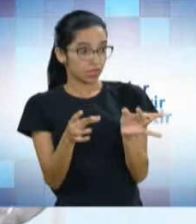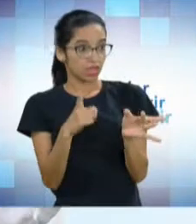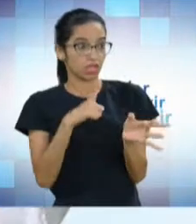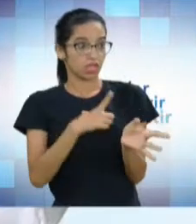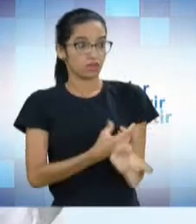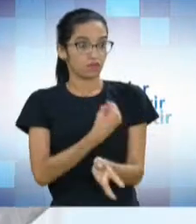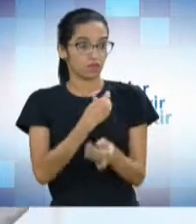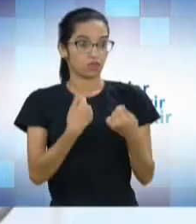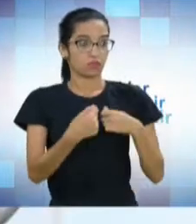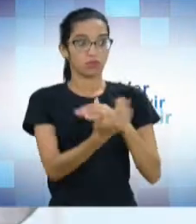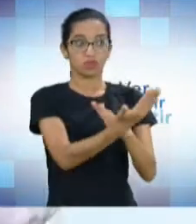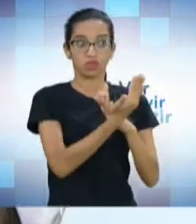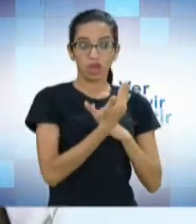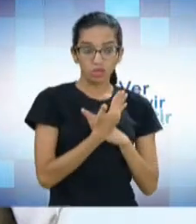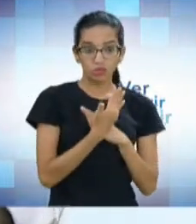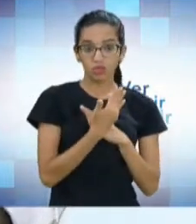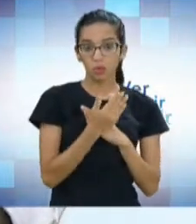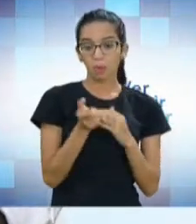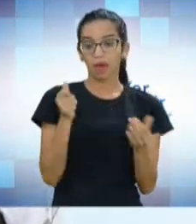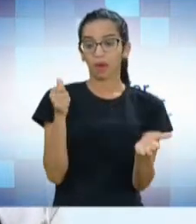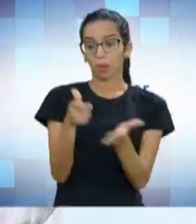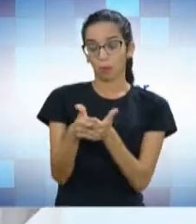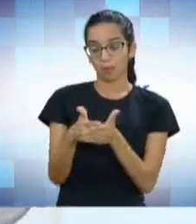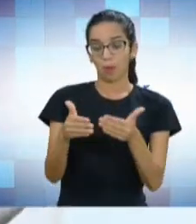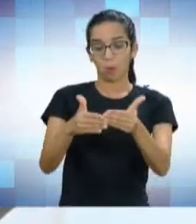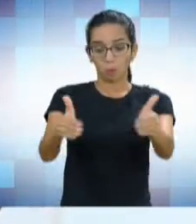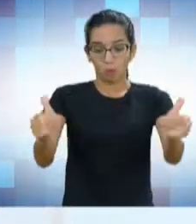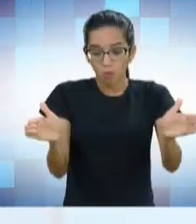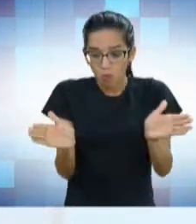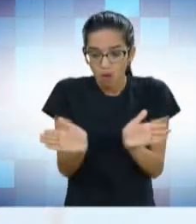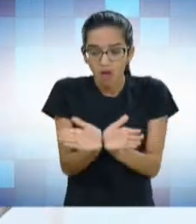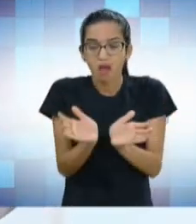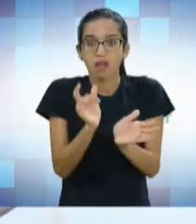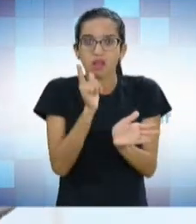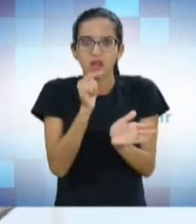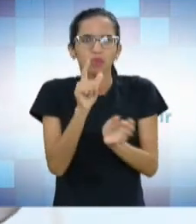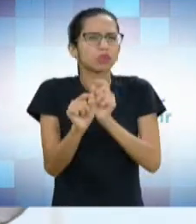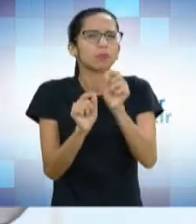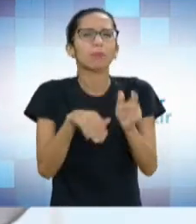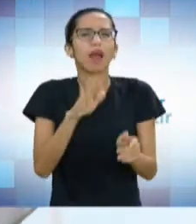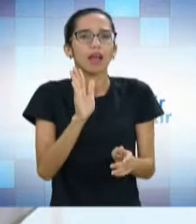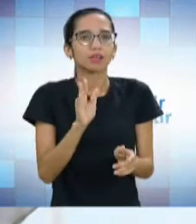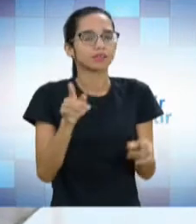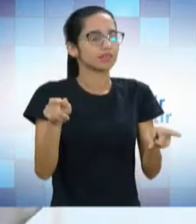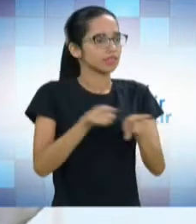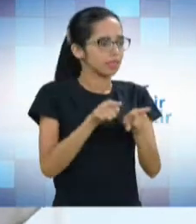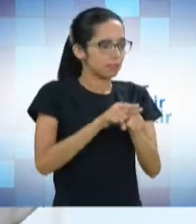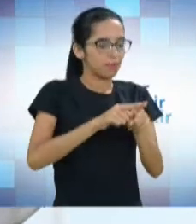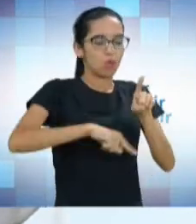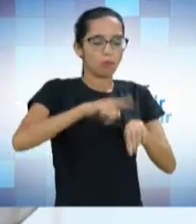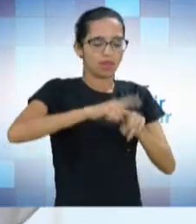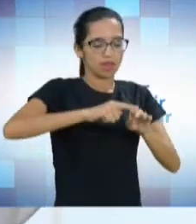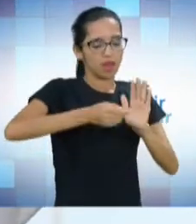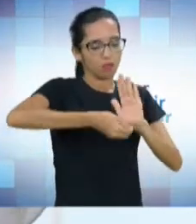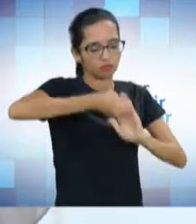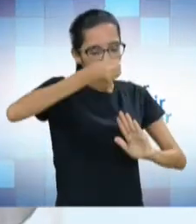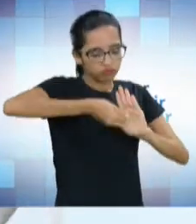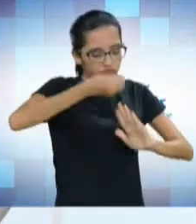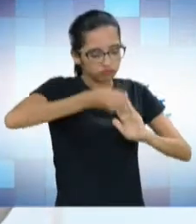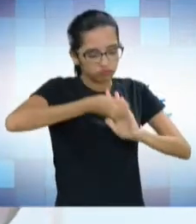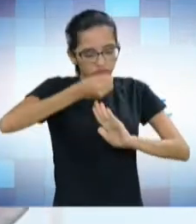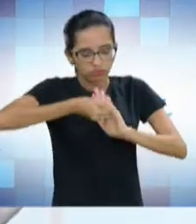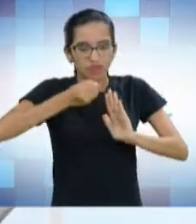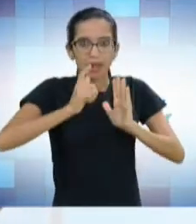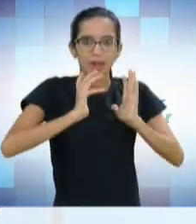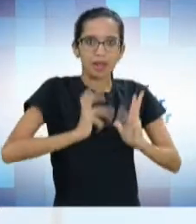financiamento para adquirir uma caixa d'água aí o que mais gera se um descascador do peixe que retira as escamas e uma